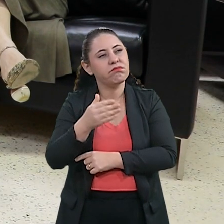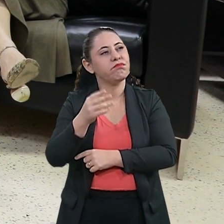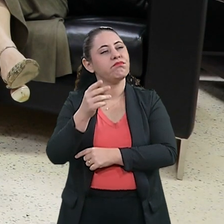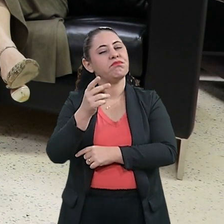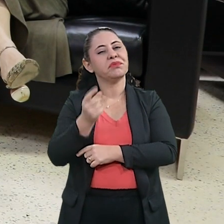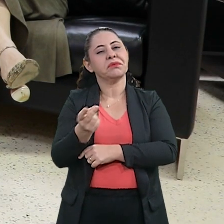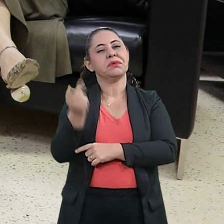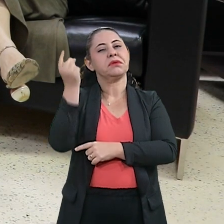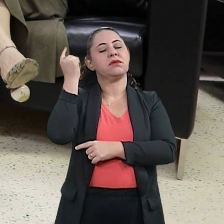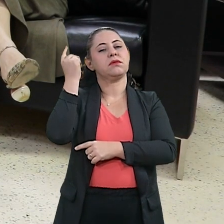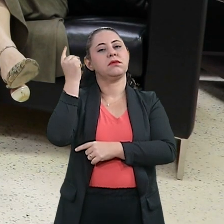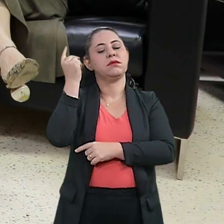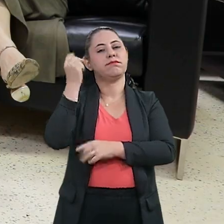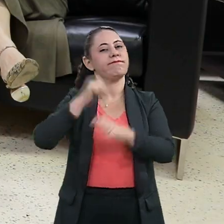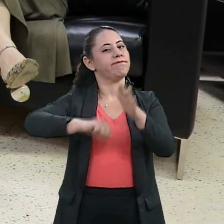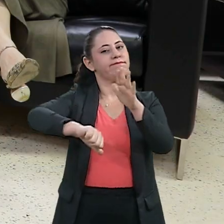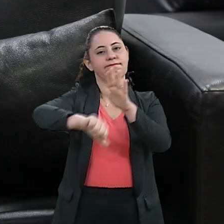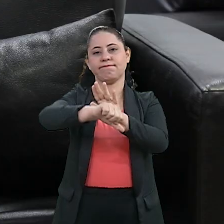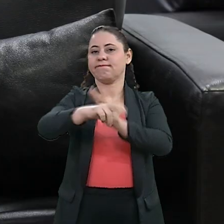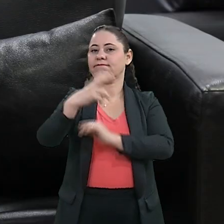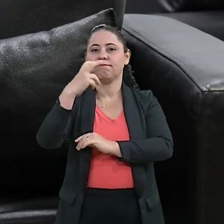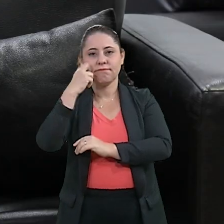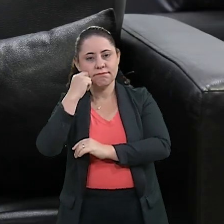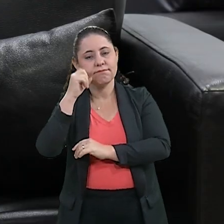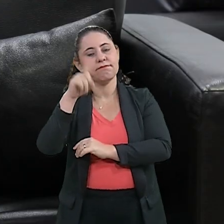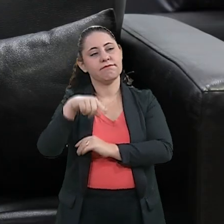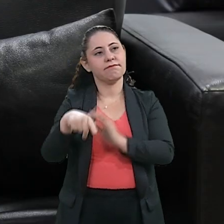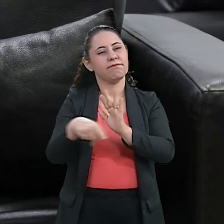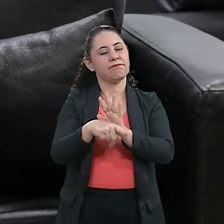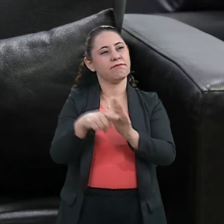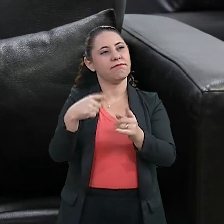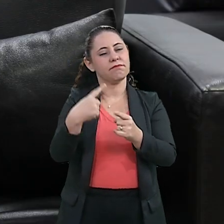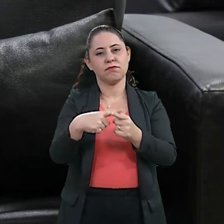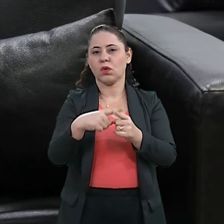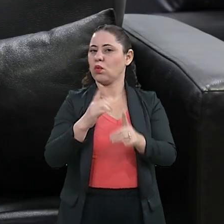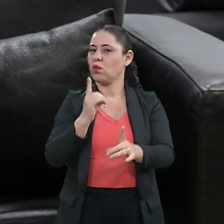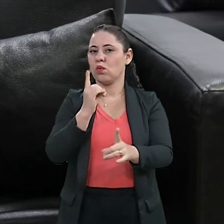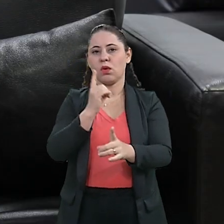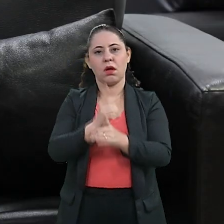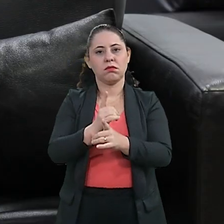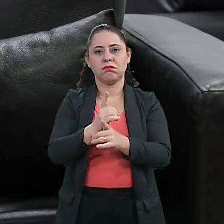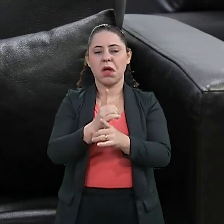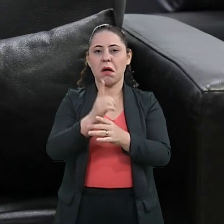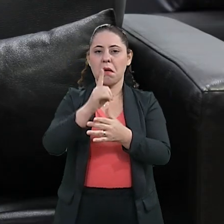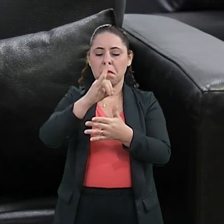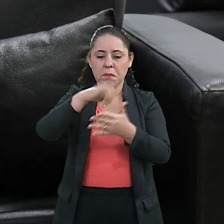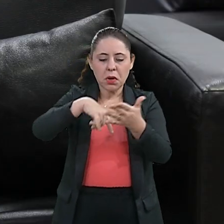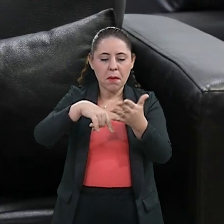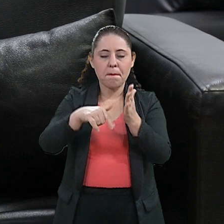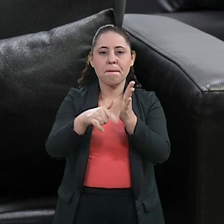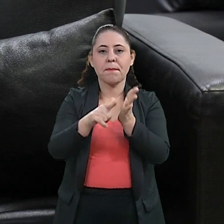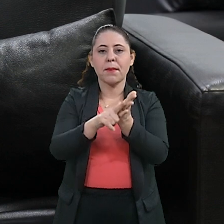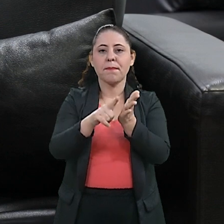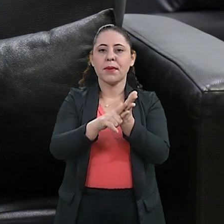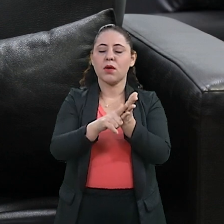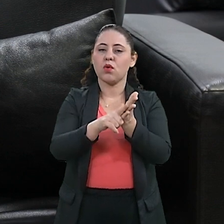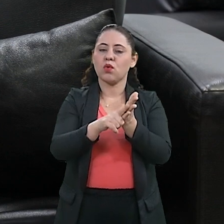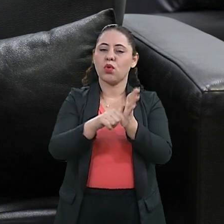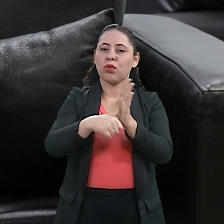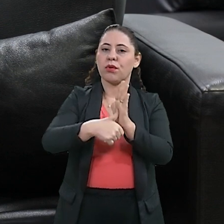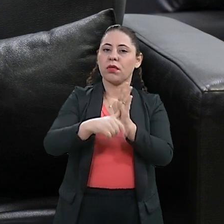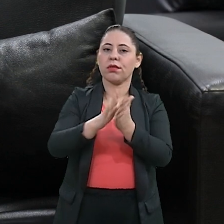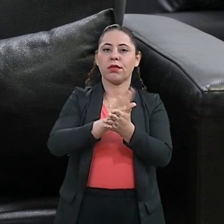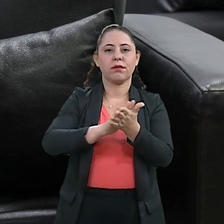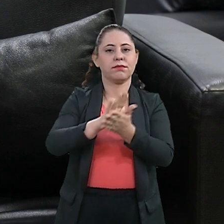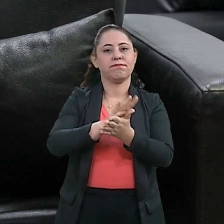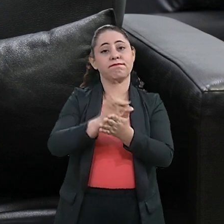muito antiga, adoção irregular, não localiza nenhum documento.